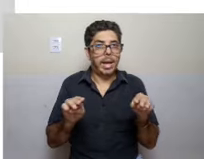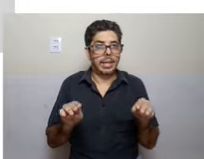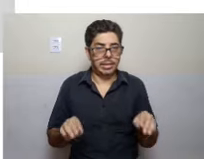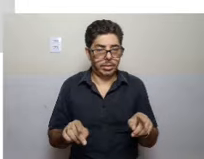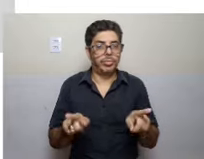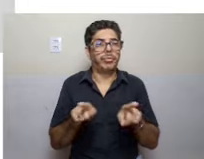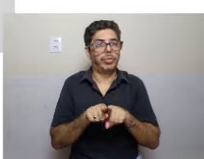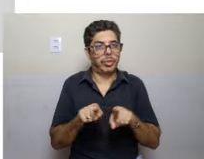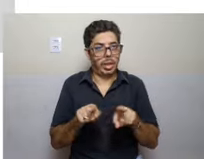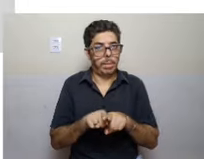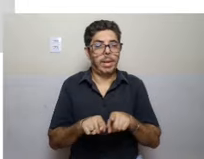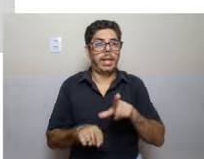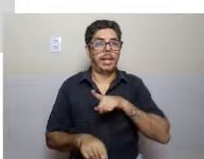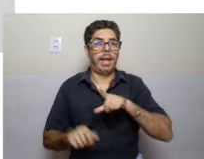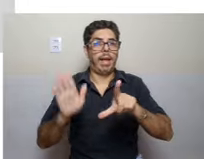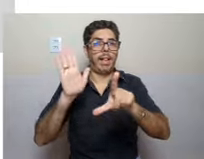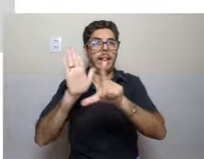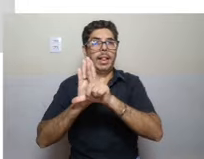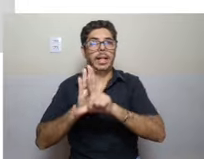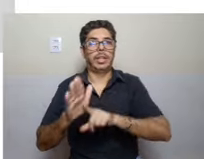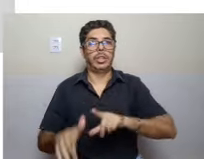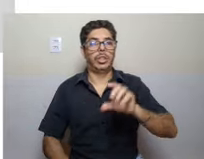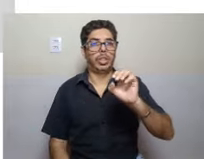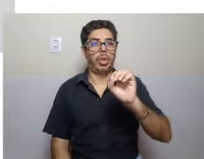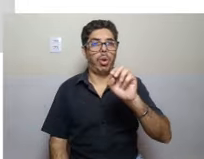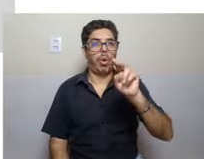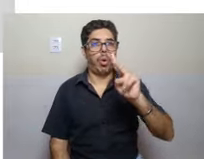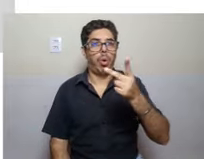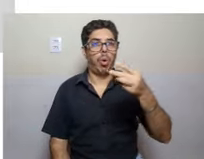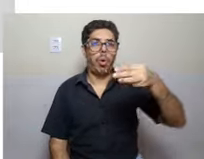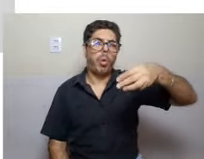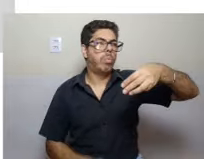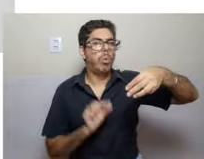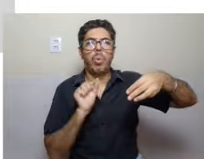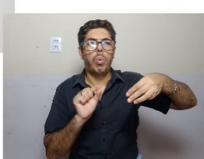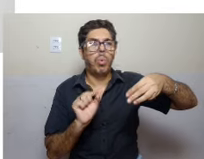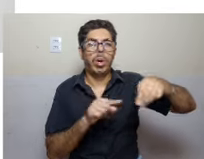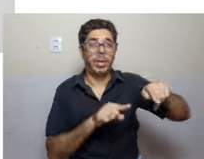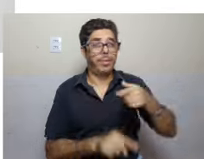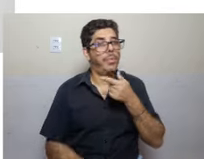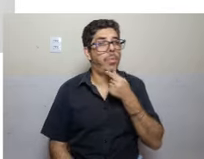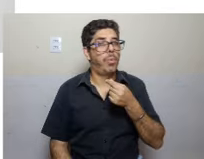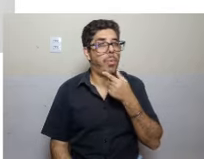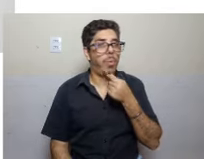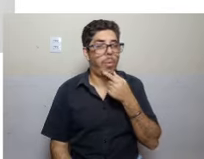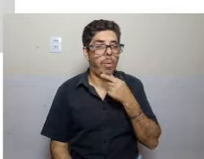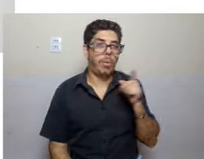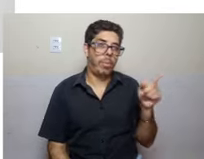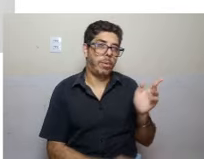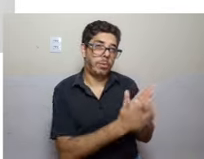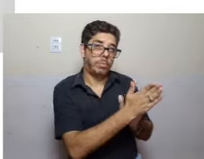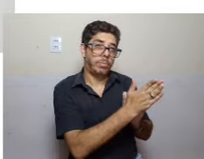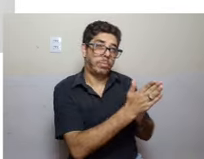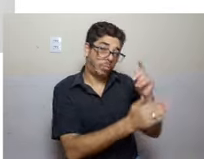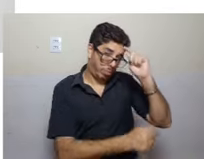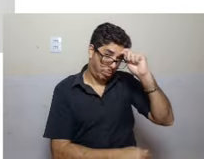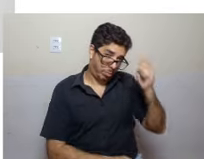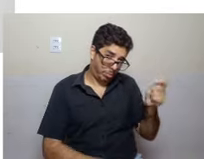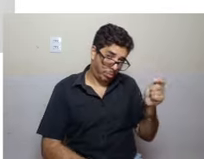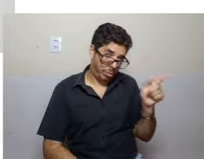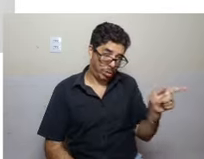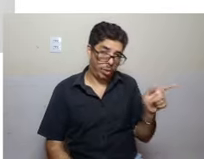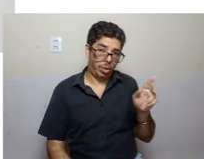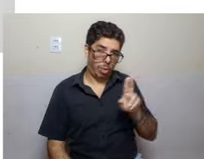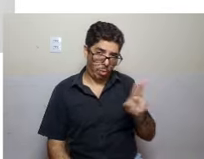de Ohm. Essa resistência elétrica é medida em ohms, que é uma unidade de medida que homenageia o físico alemão